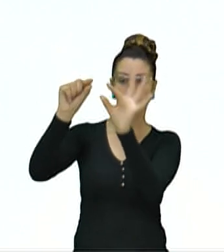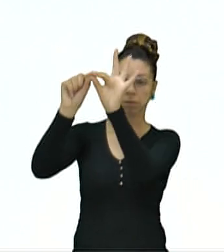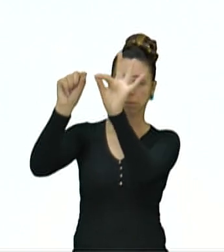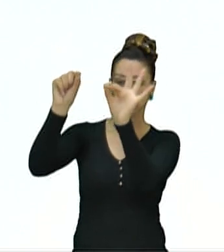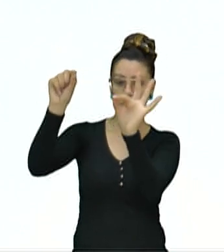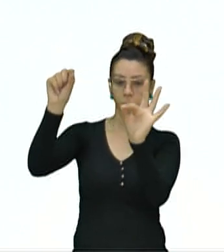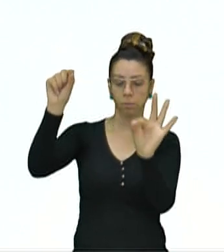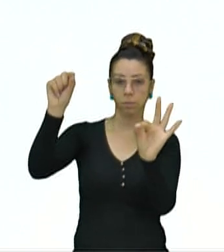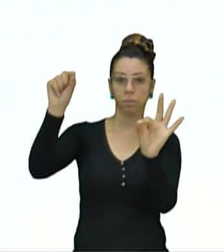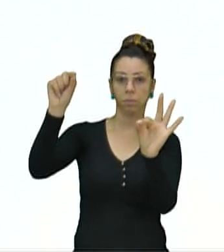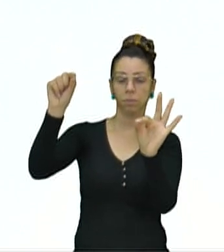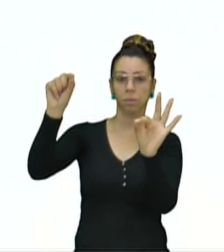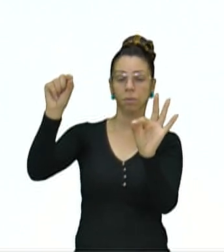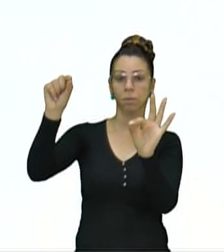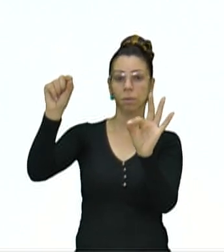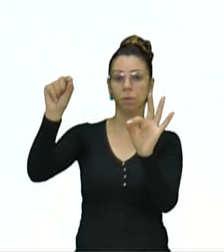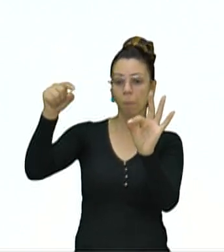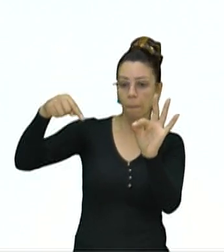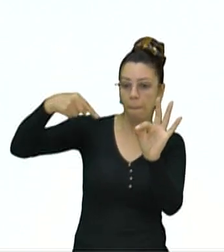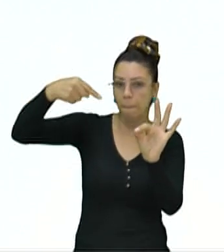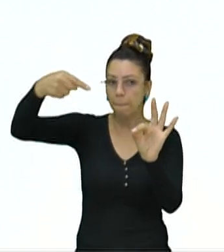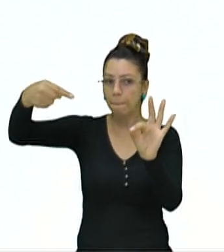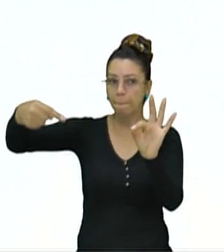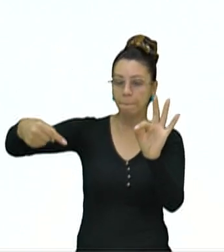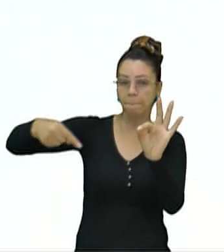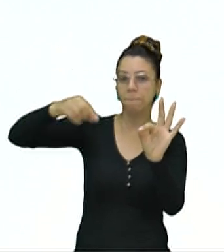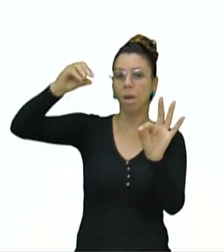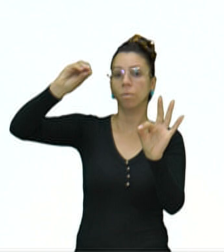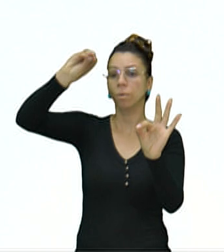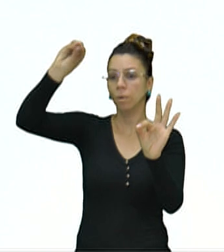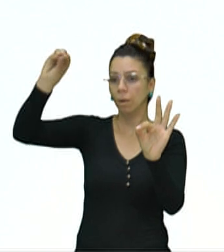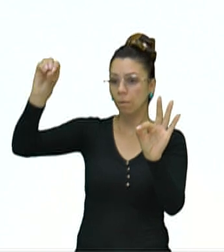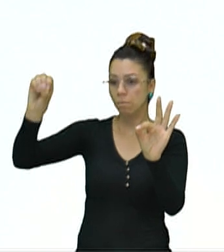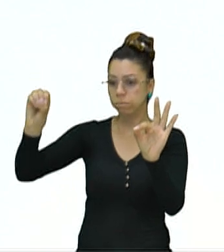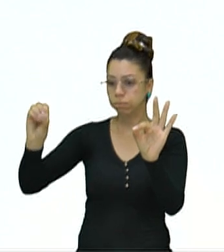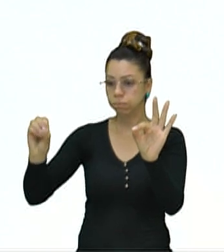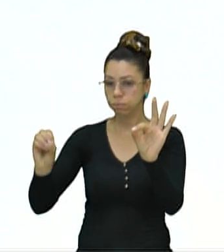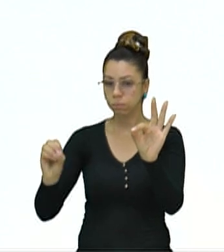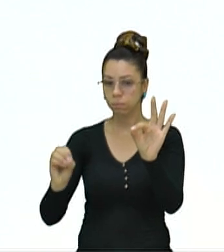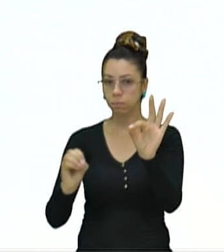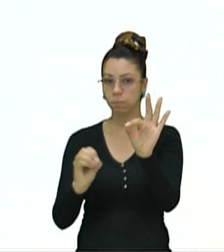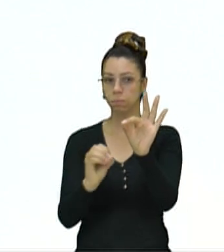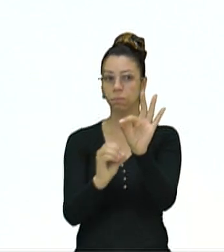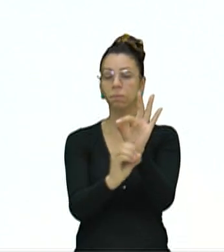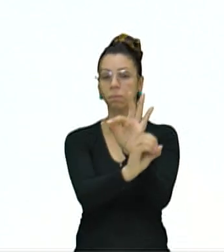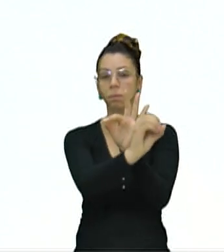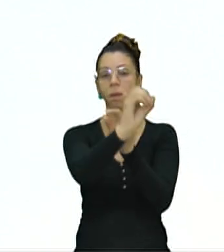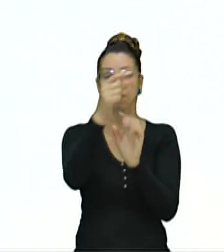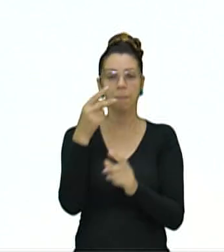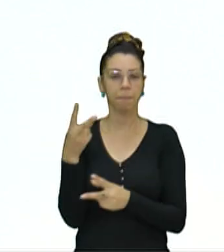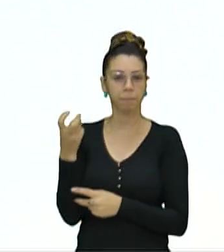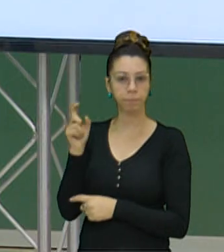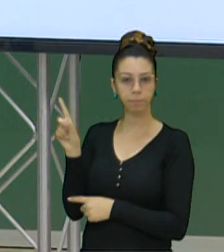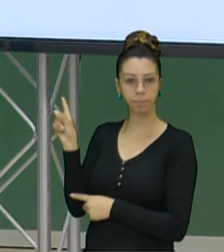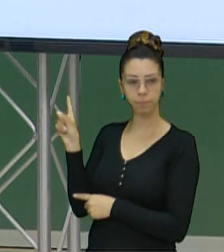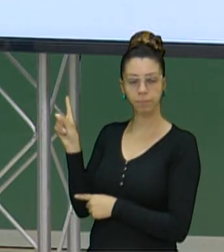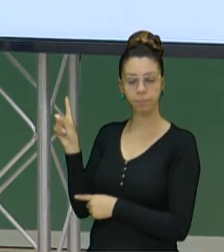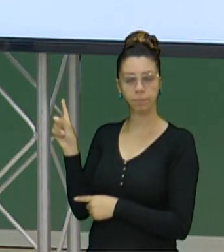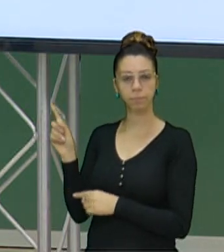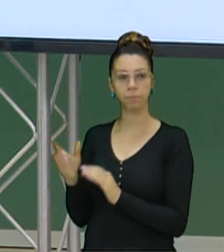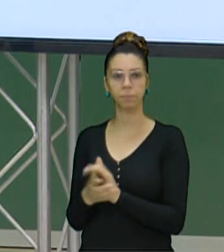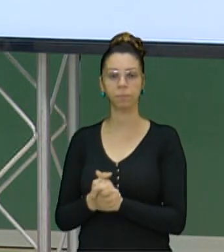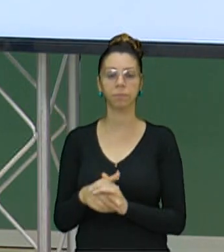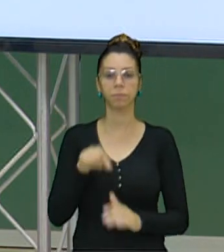é a força de tração da corda. Ou seja, se você tiver aqui a força centrípeta que ela está girando em